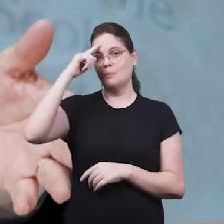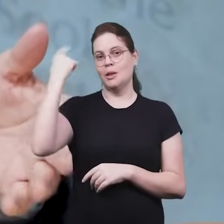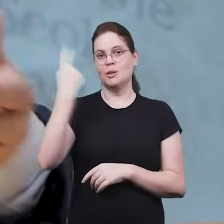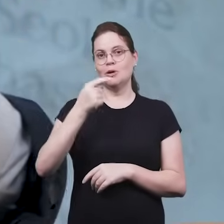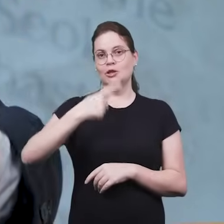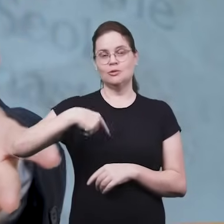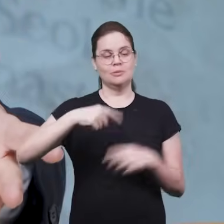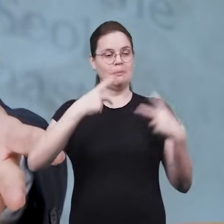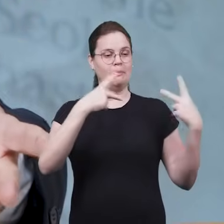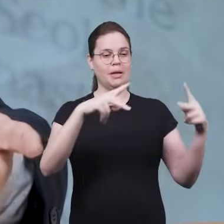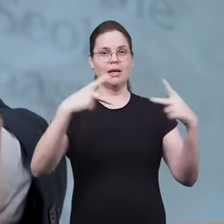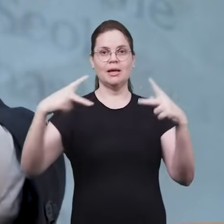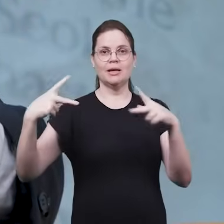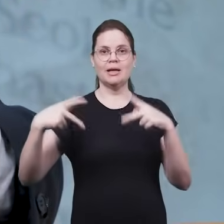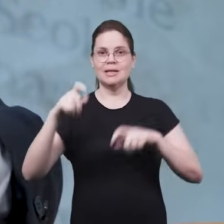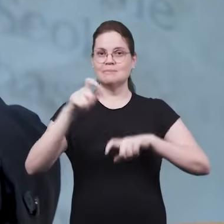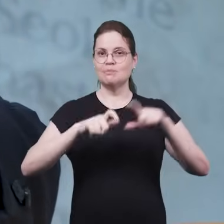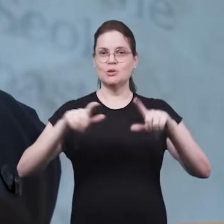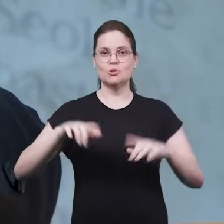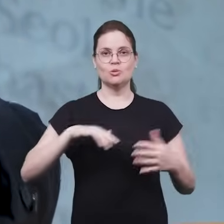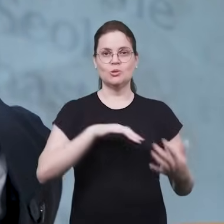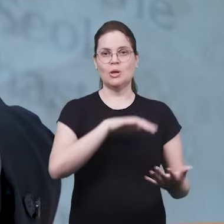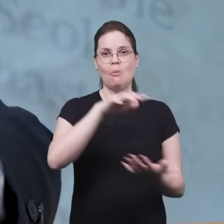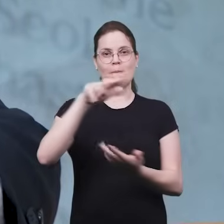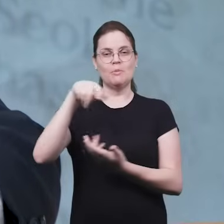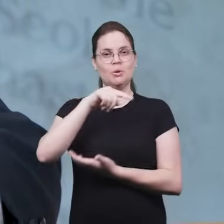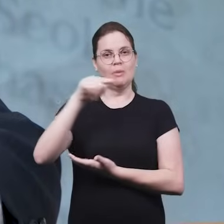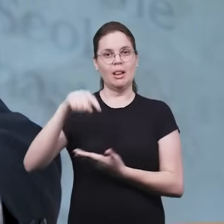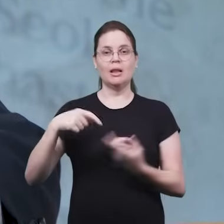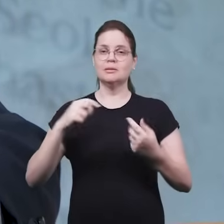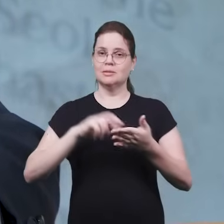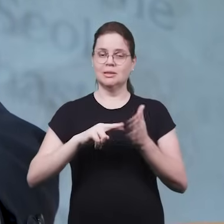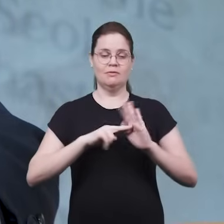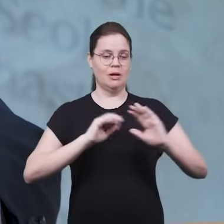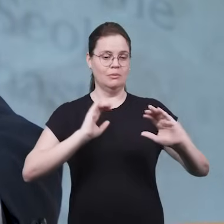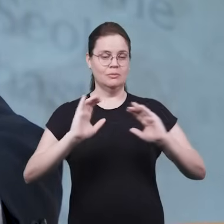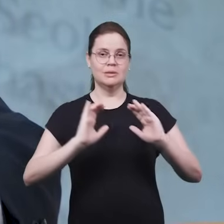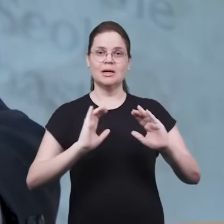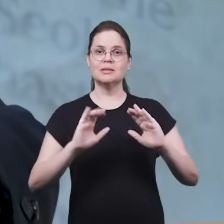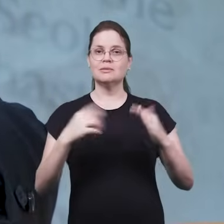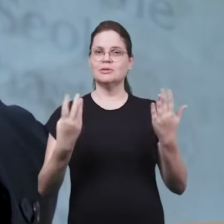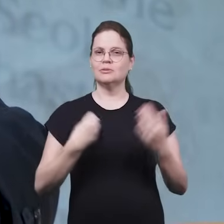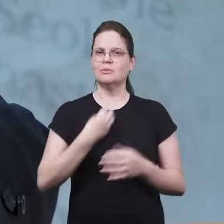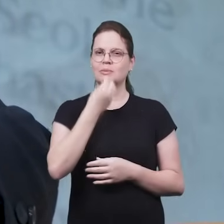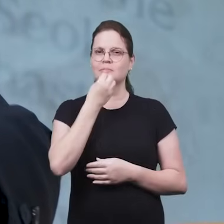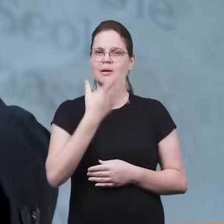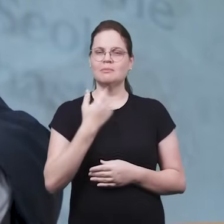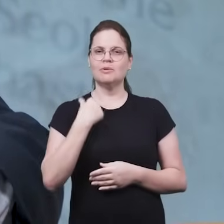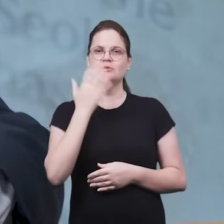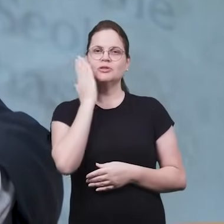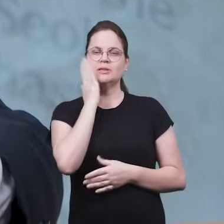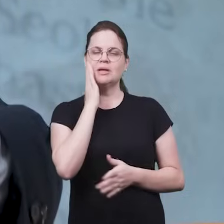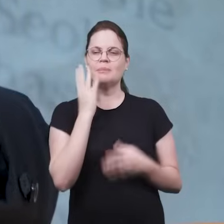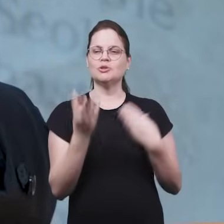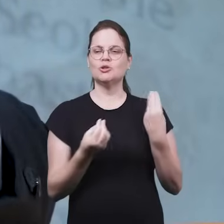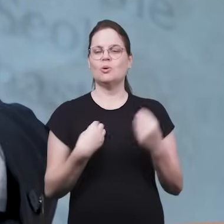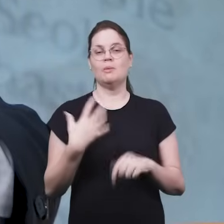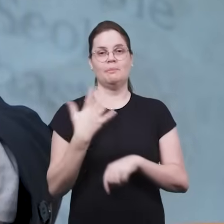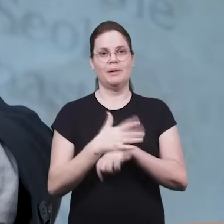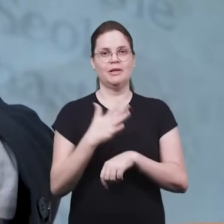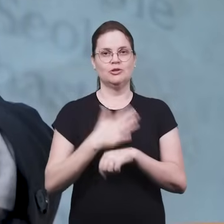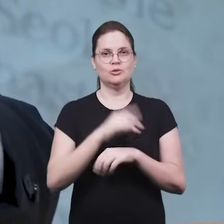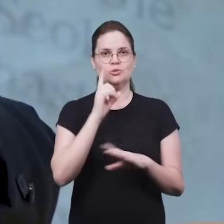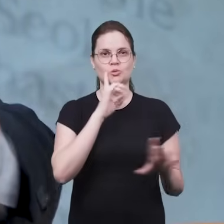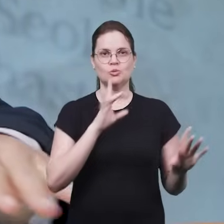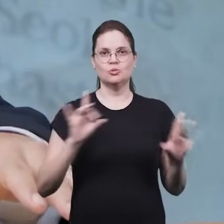evangelho a toda criatura, e isso é comunicação. Como é bom a gente poder tirar uma lição dessa nossa prática diária para